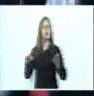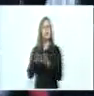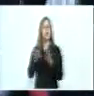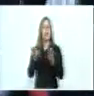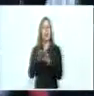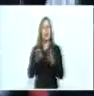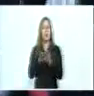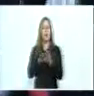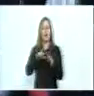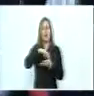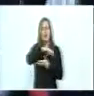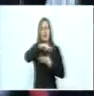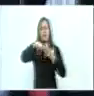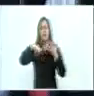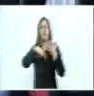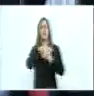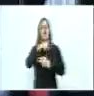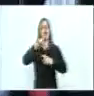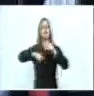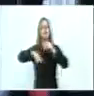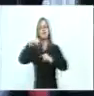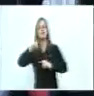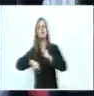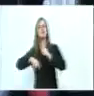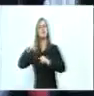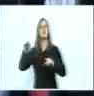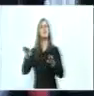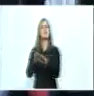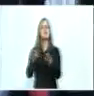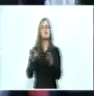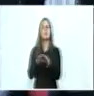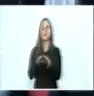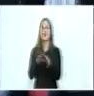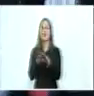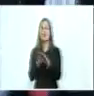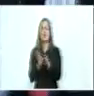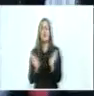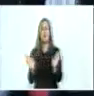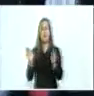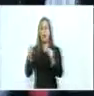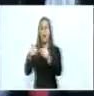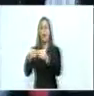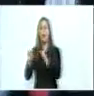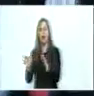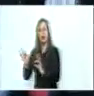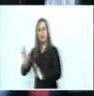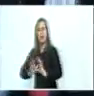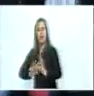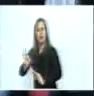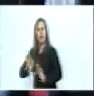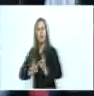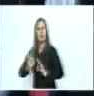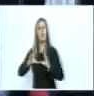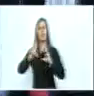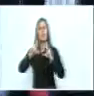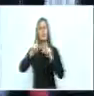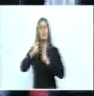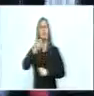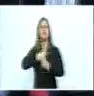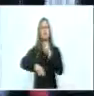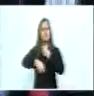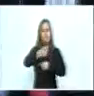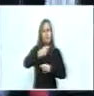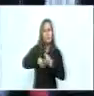meio de diversos instrumentos. Estamos focando esforços para reorganizar toda a gestão